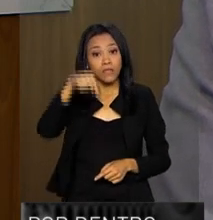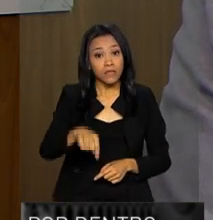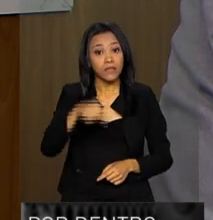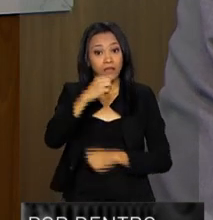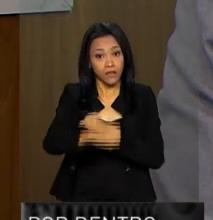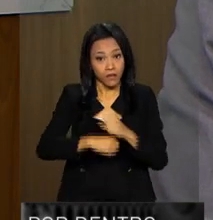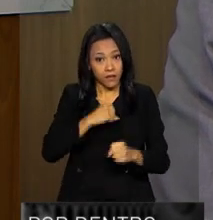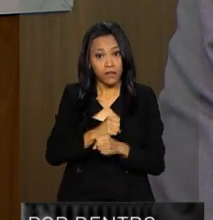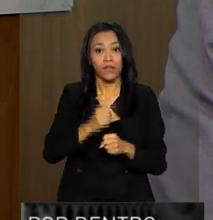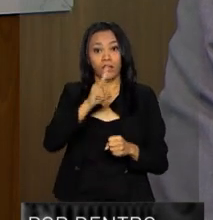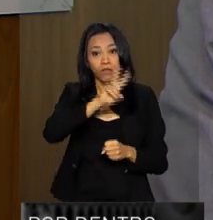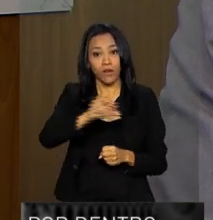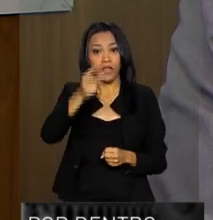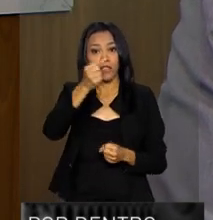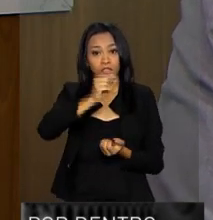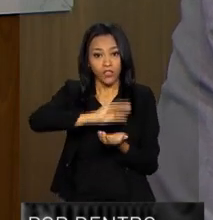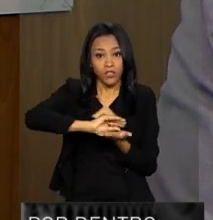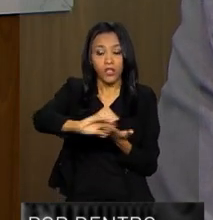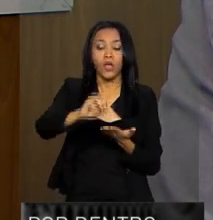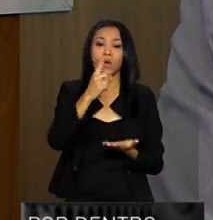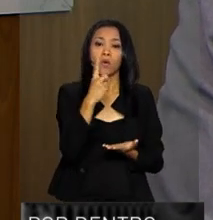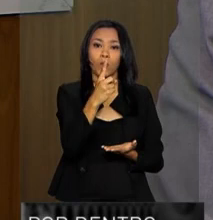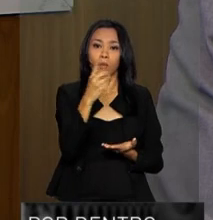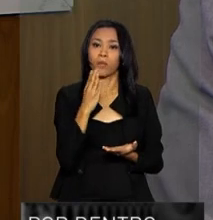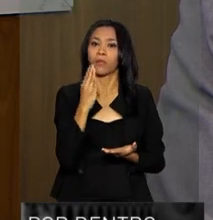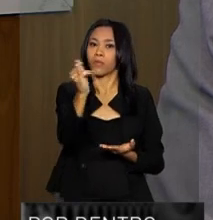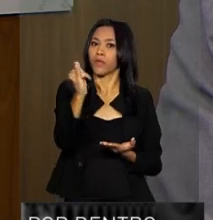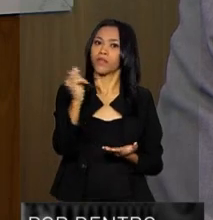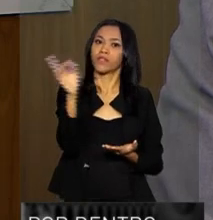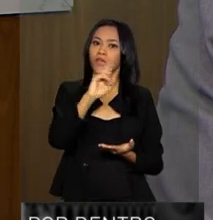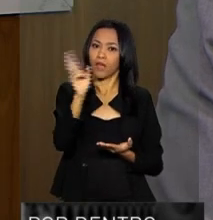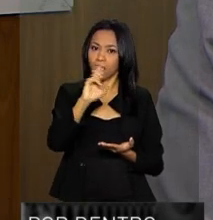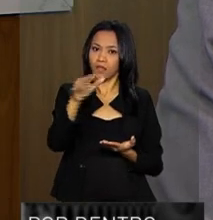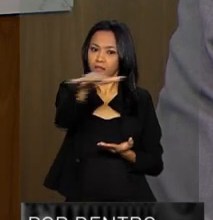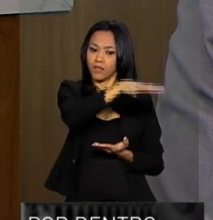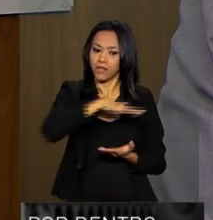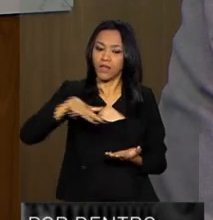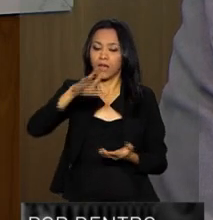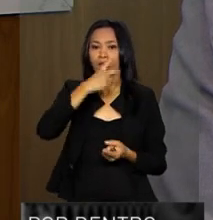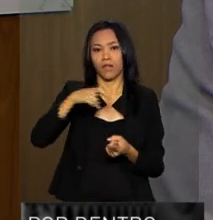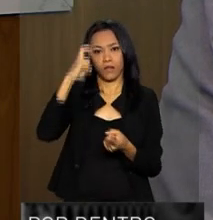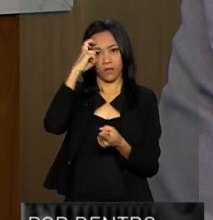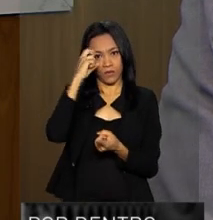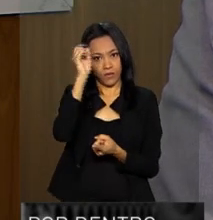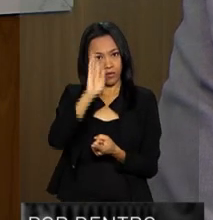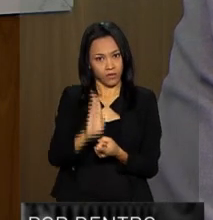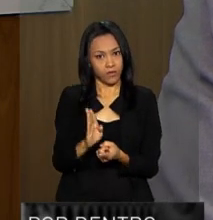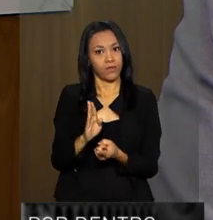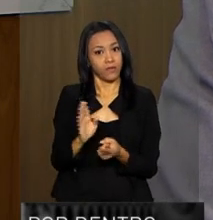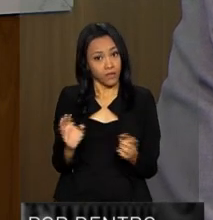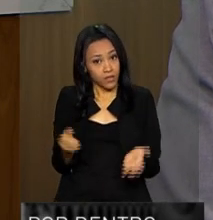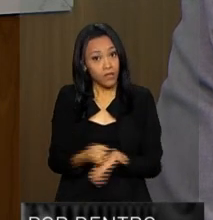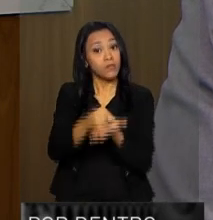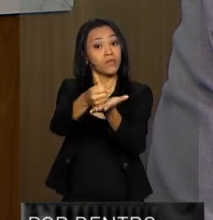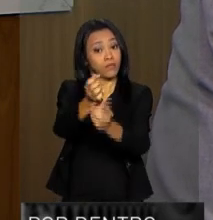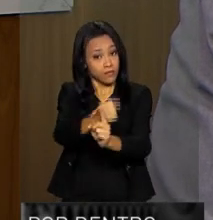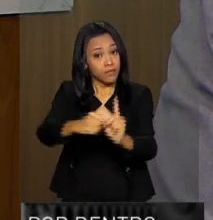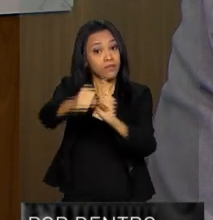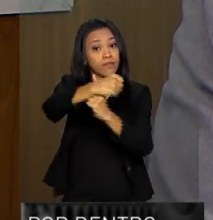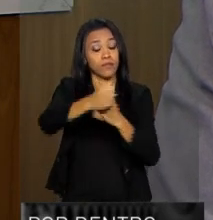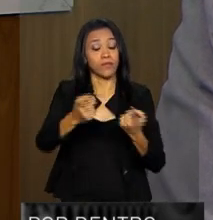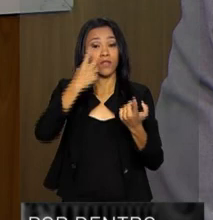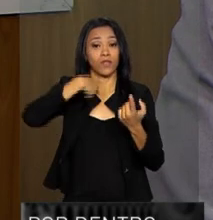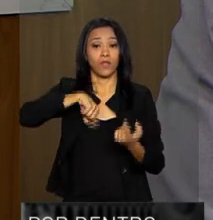cerca de 1 bilhão de reais na cultura brasileira e portanto na sociedade é nós